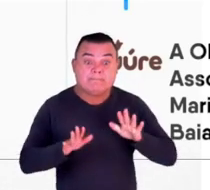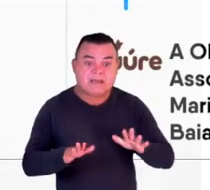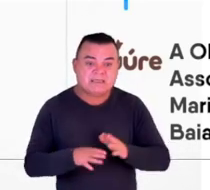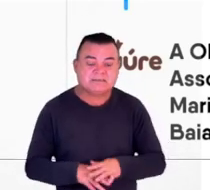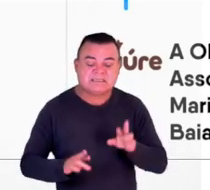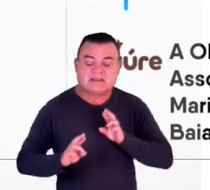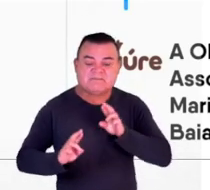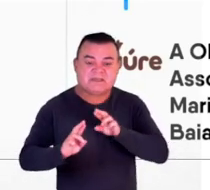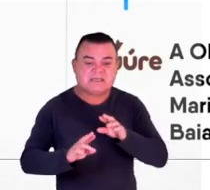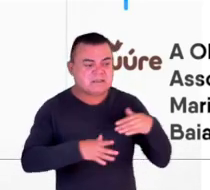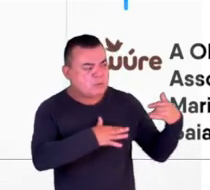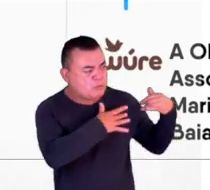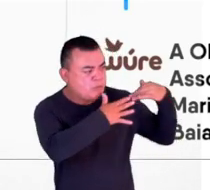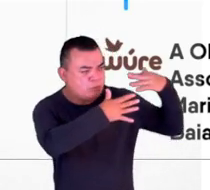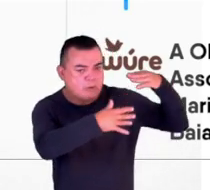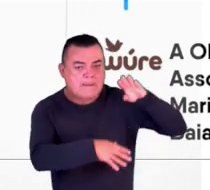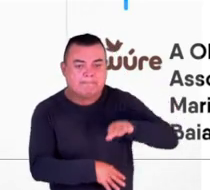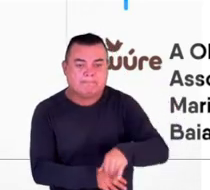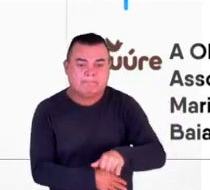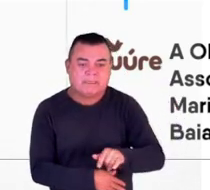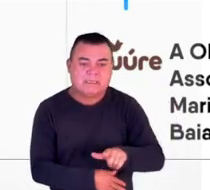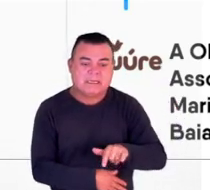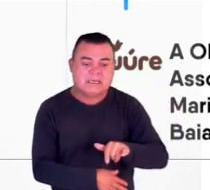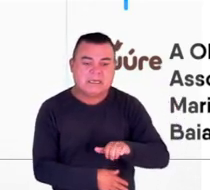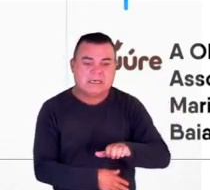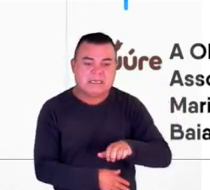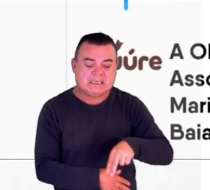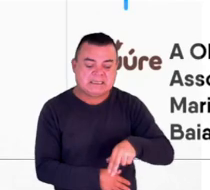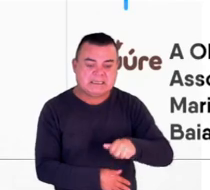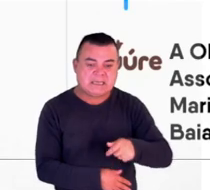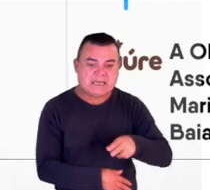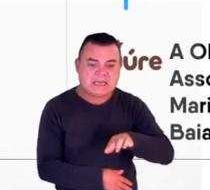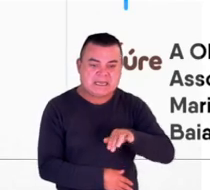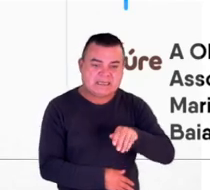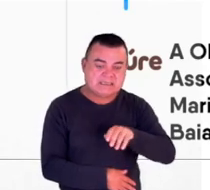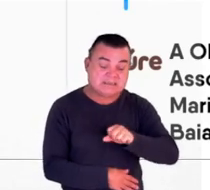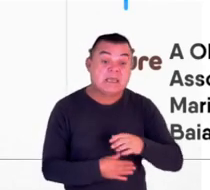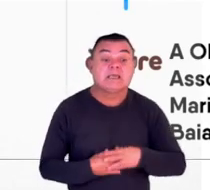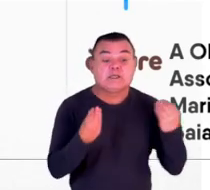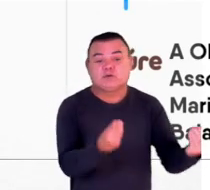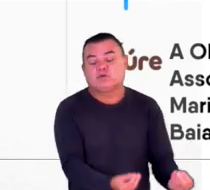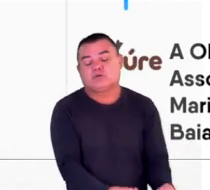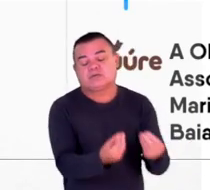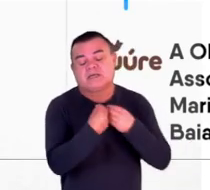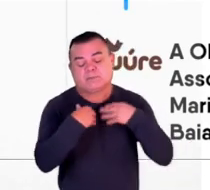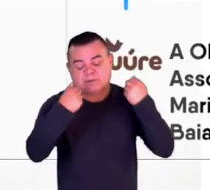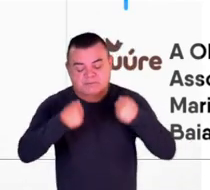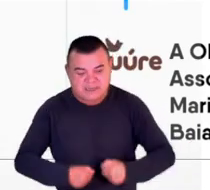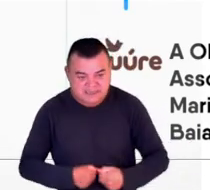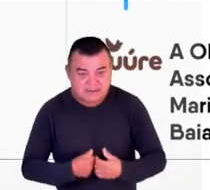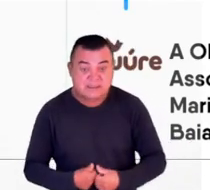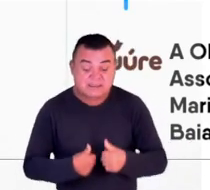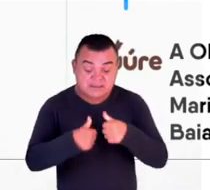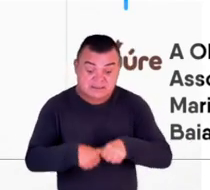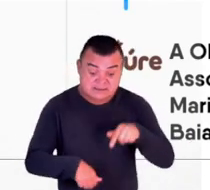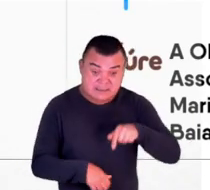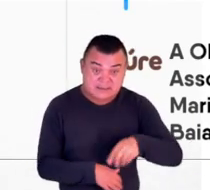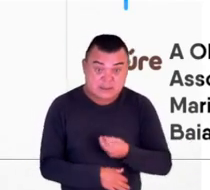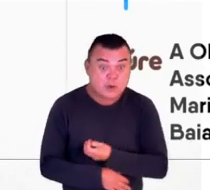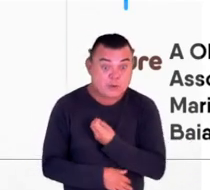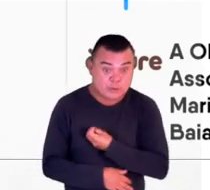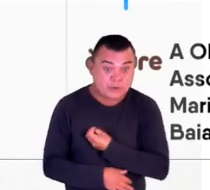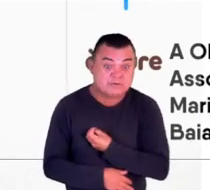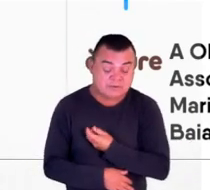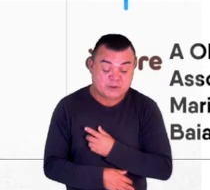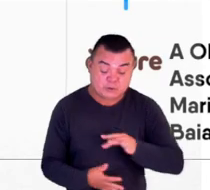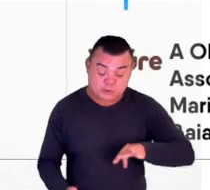pensarmos inclusive nos deram eh possibilidades né de estar aqui hoje de estar vivendo no mundo